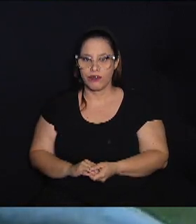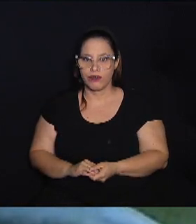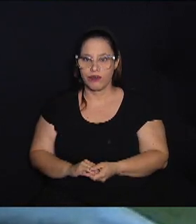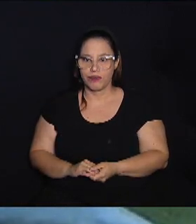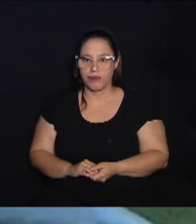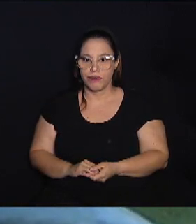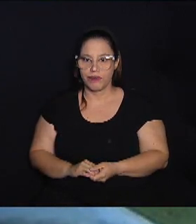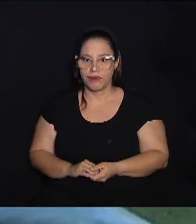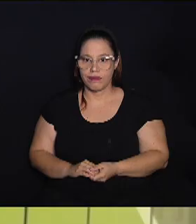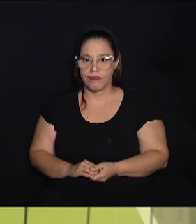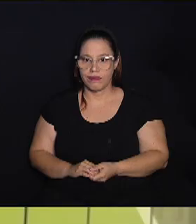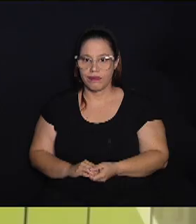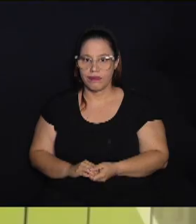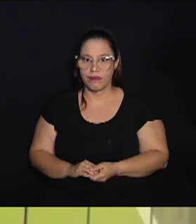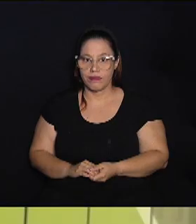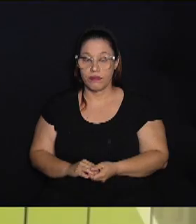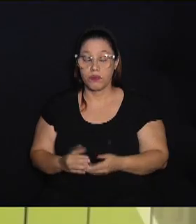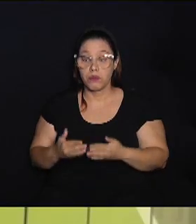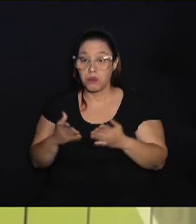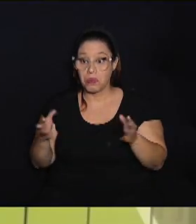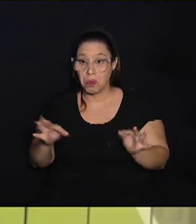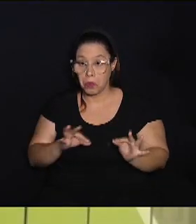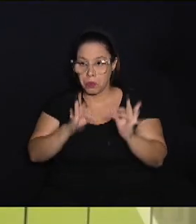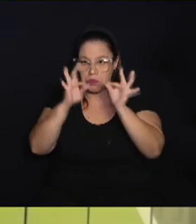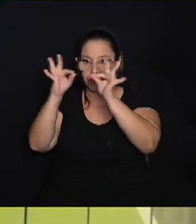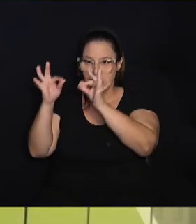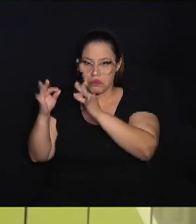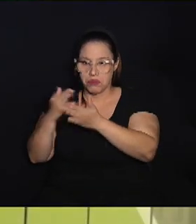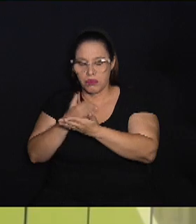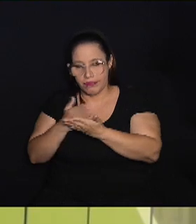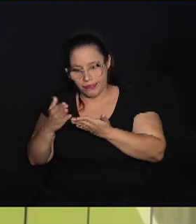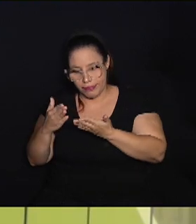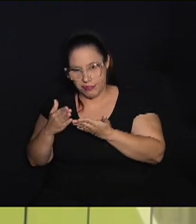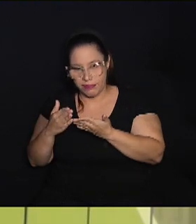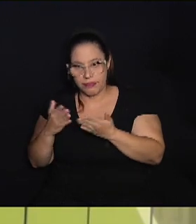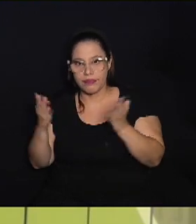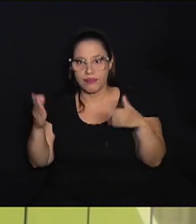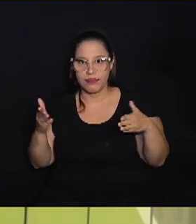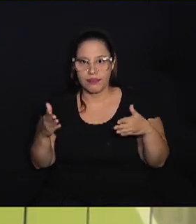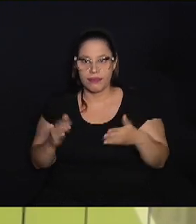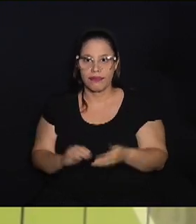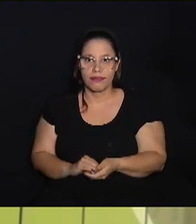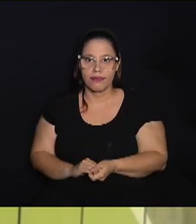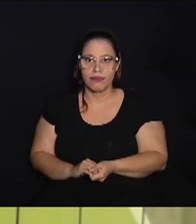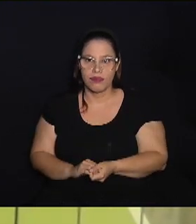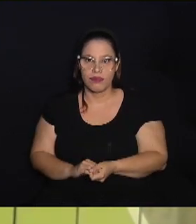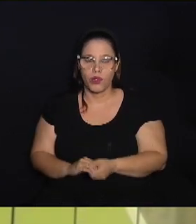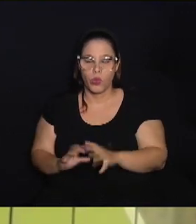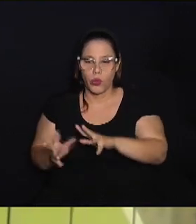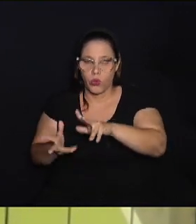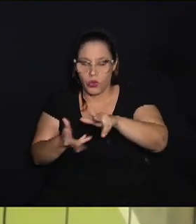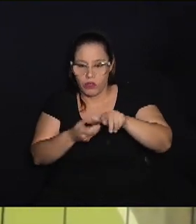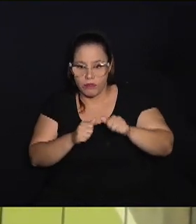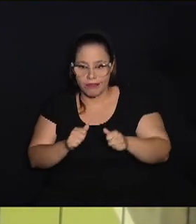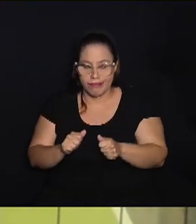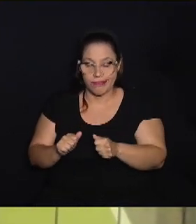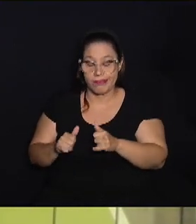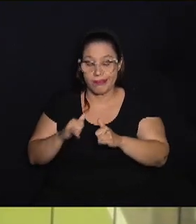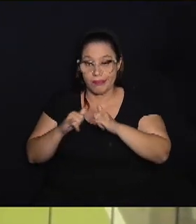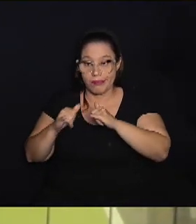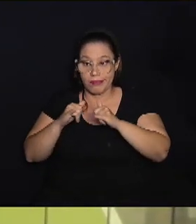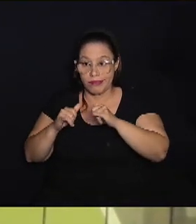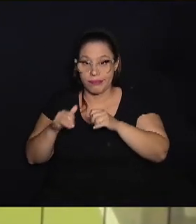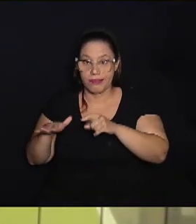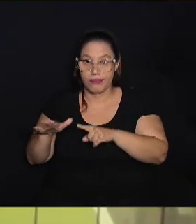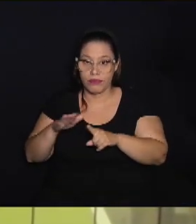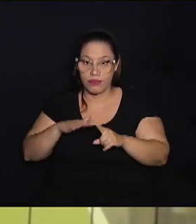vocês. E para você que nos assiste, continue com a gente, porque agora é hora daquele giro pelas notícias ambientais